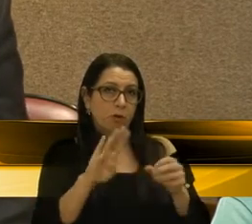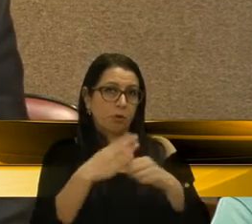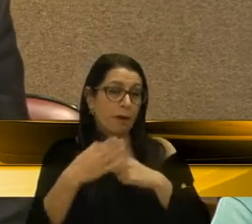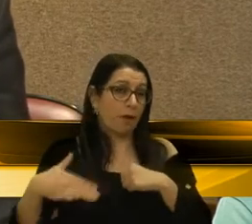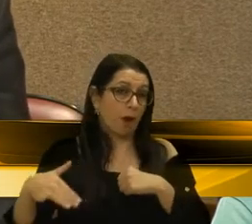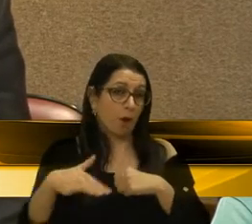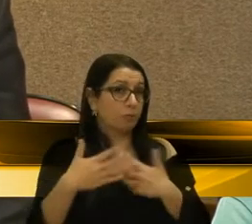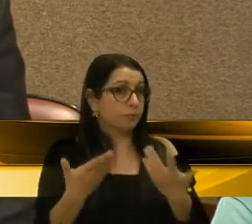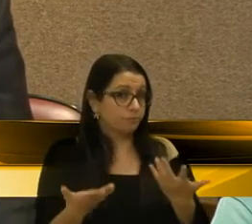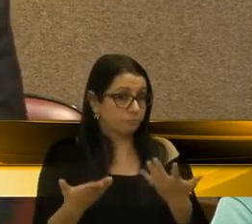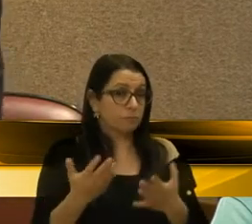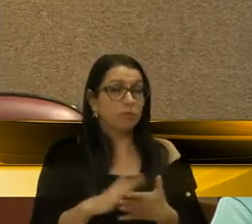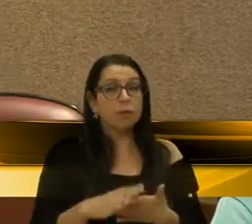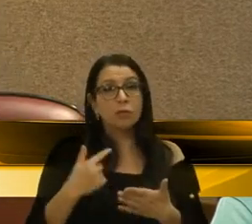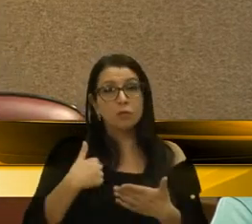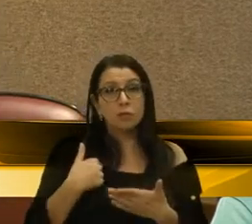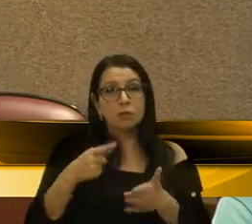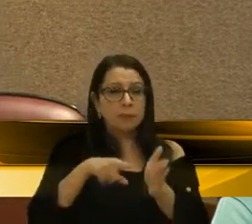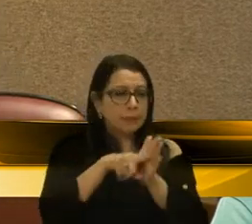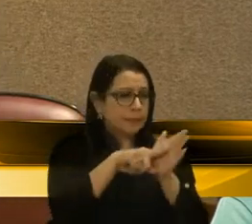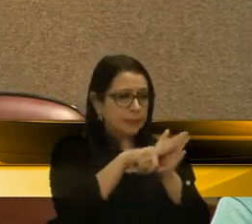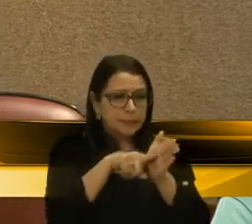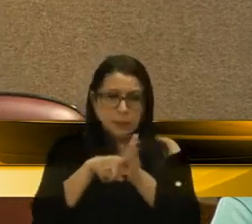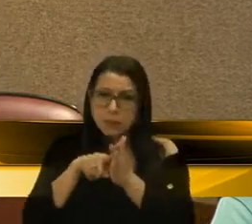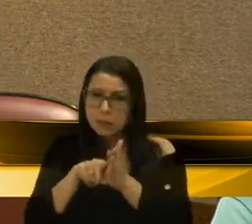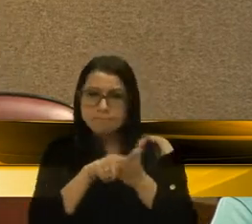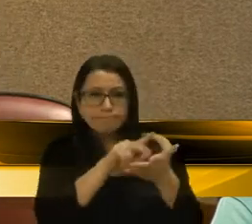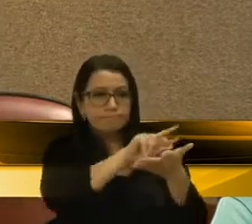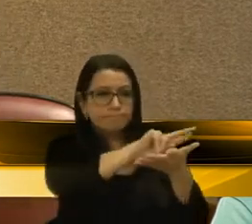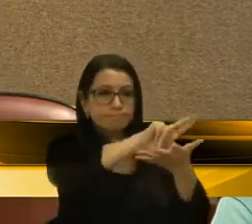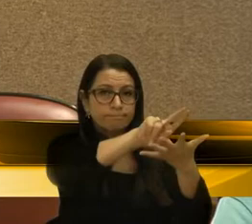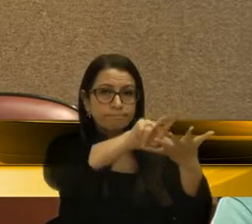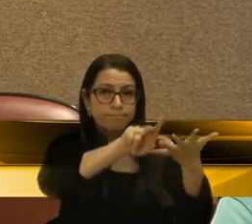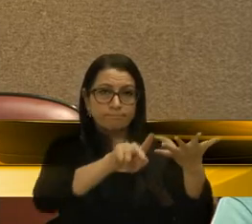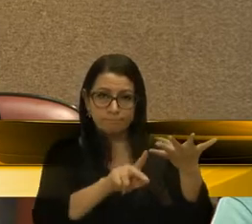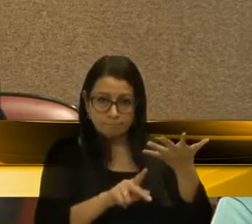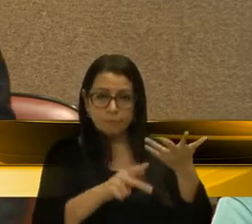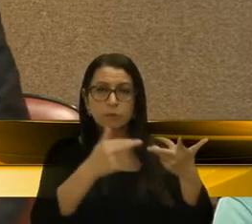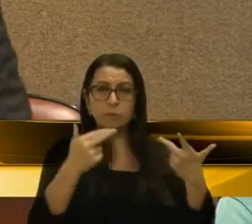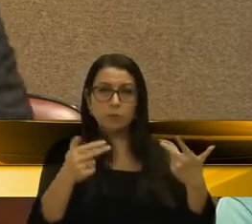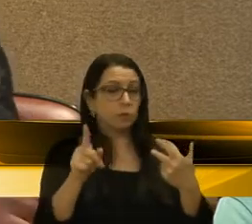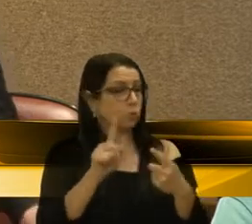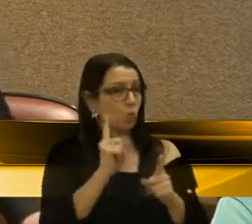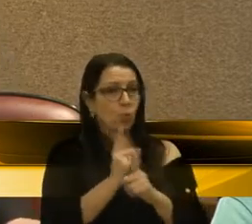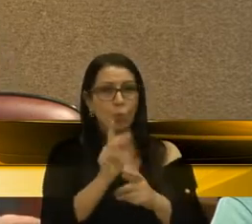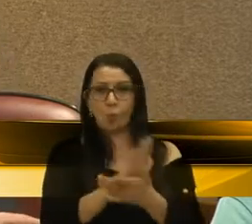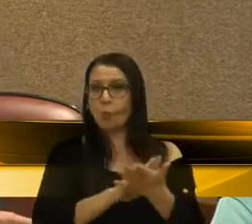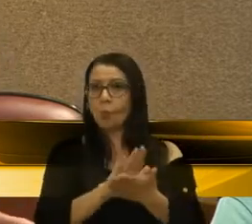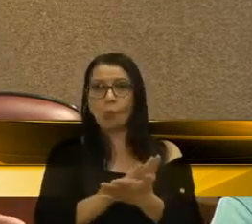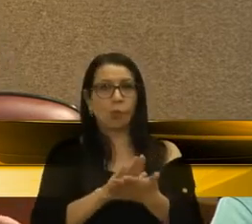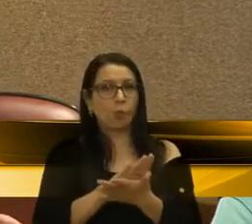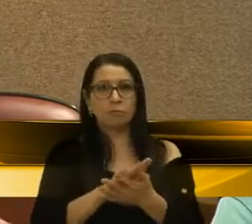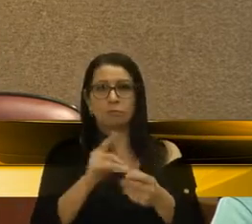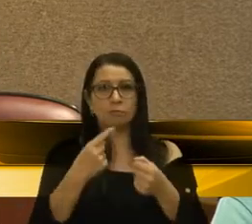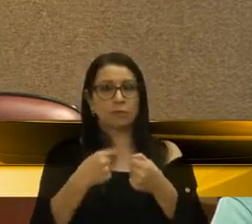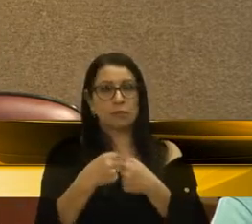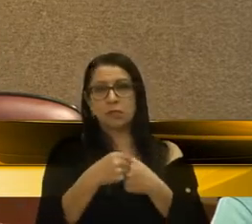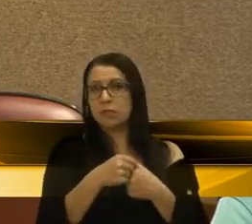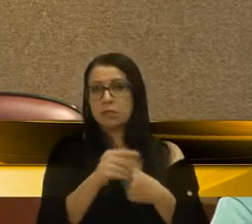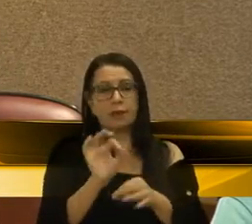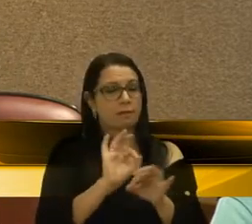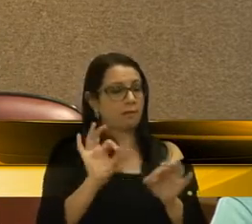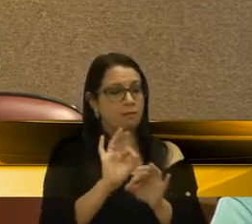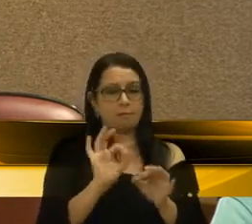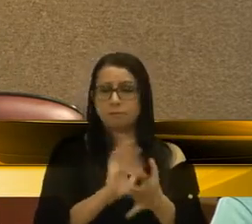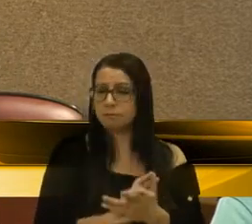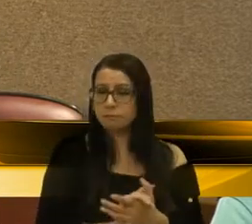Galópolis. Eu já pesquisei várias coisas e não encontrei nada dessa cidade, absolutamente